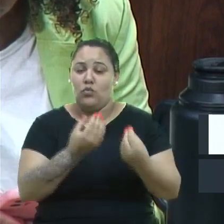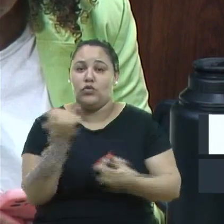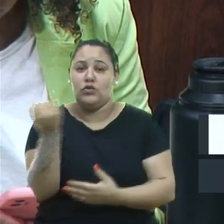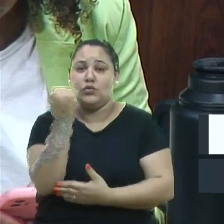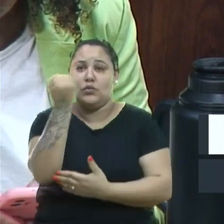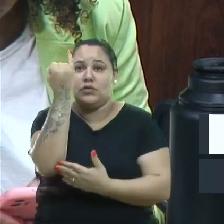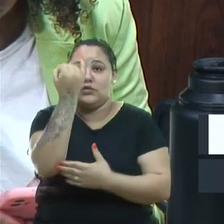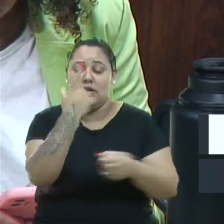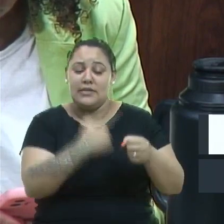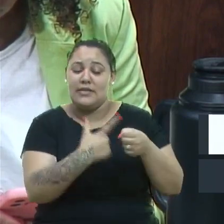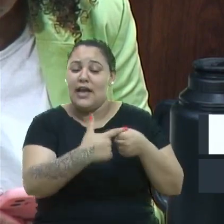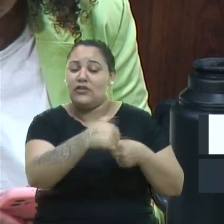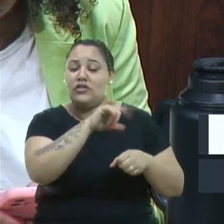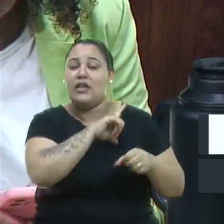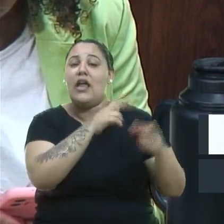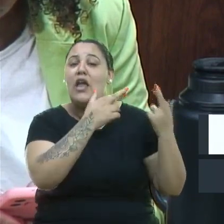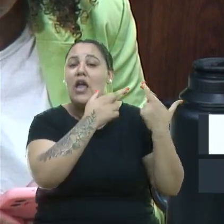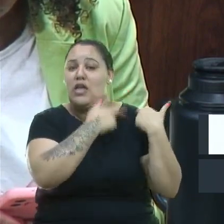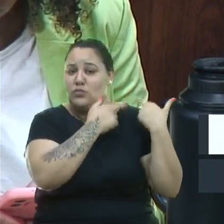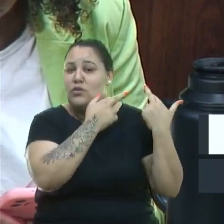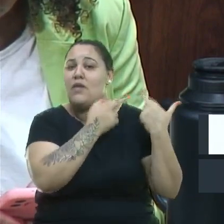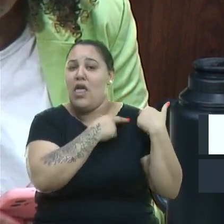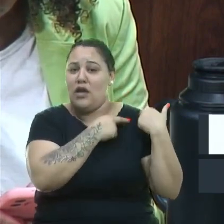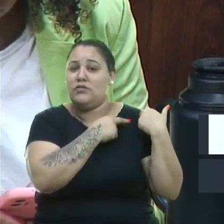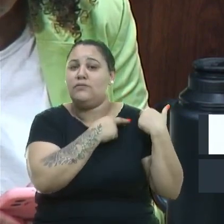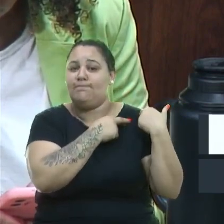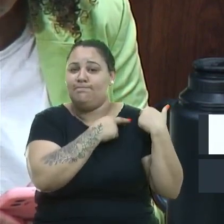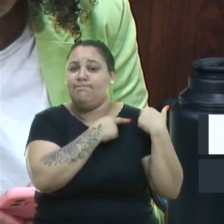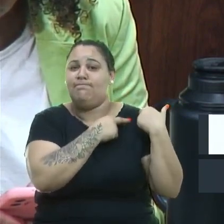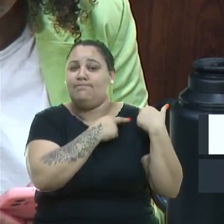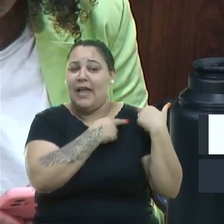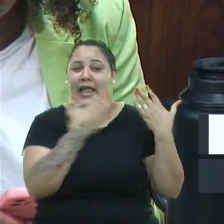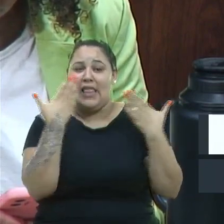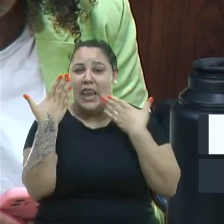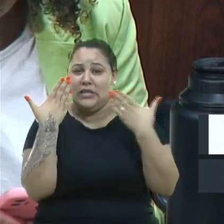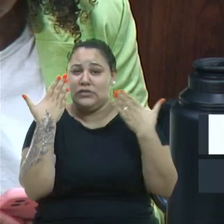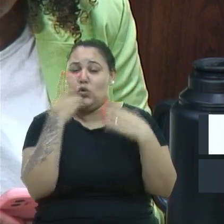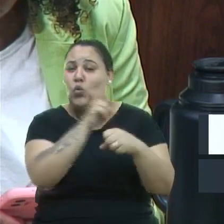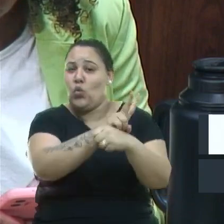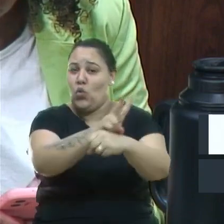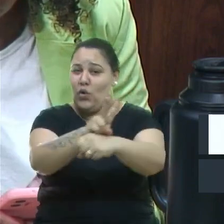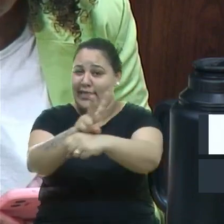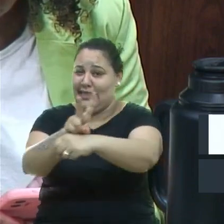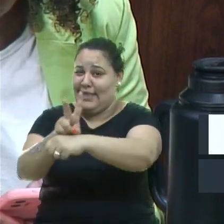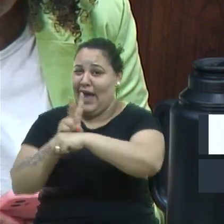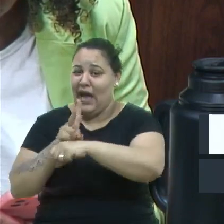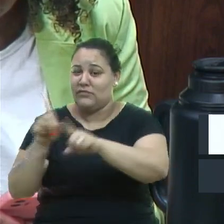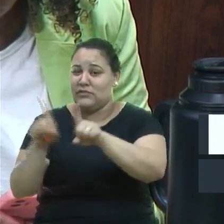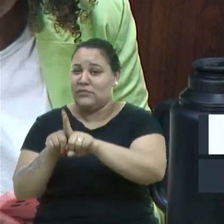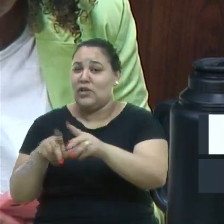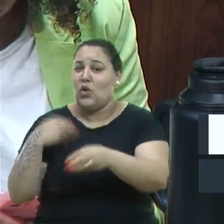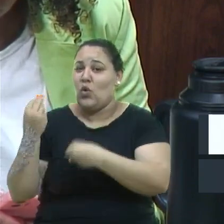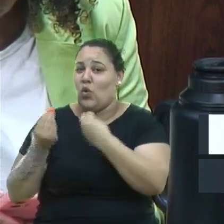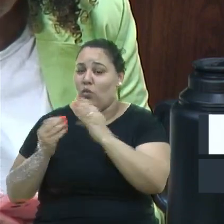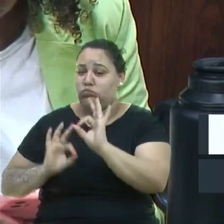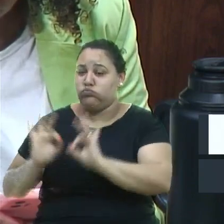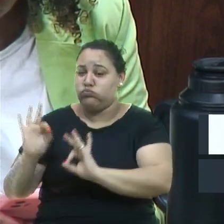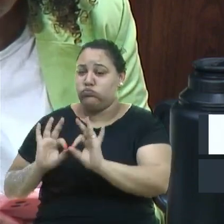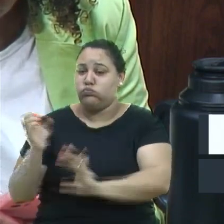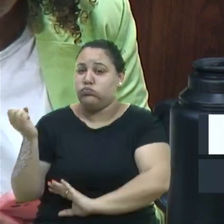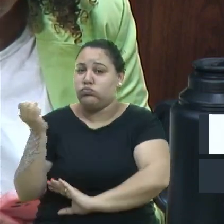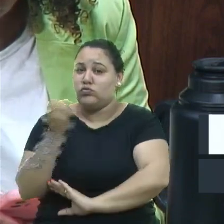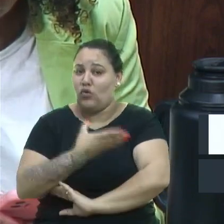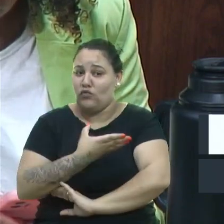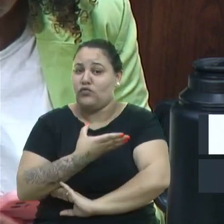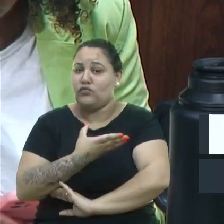tem responsabilidade, do ponto de vista da preservação, de como nós vamos nos preparar para o novo normal